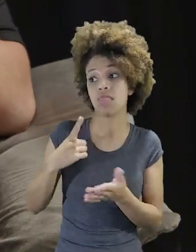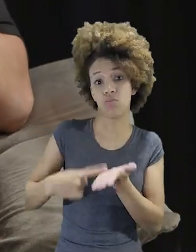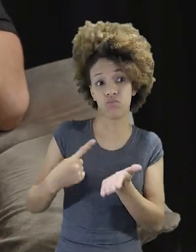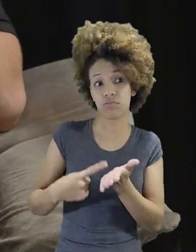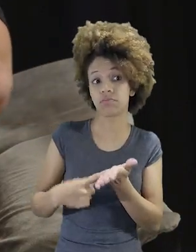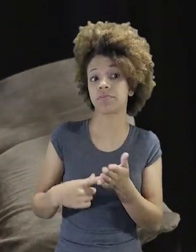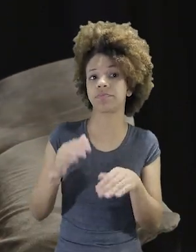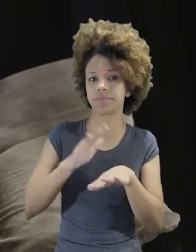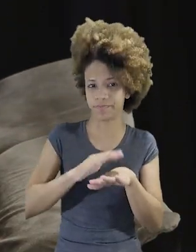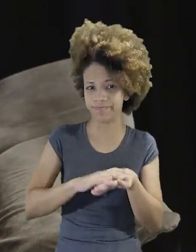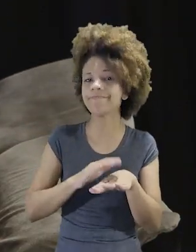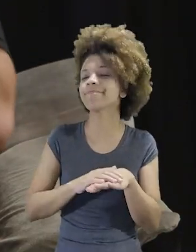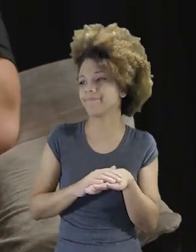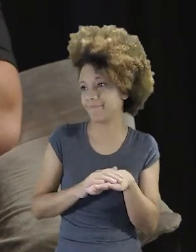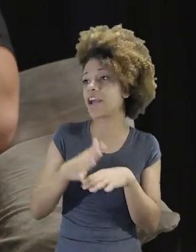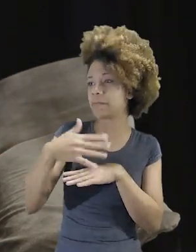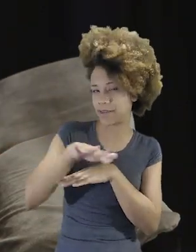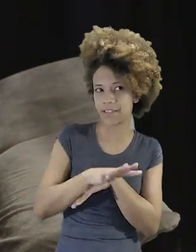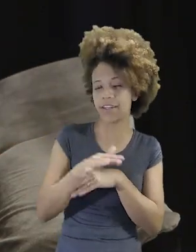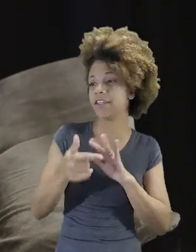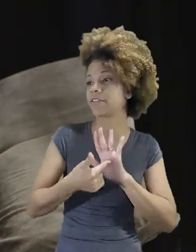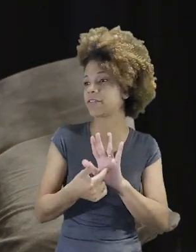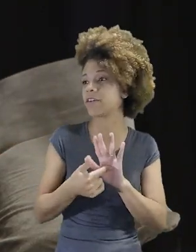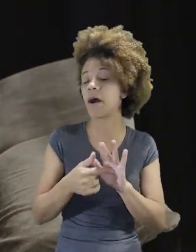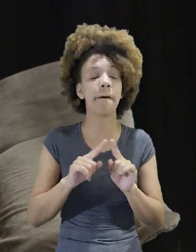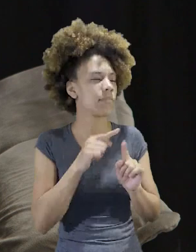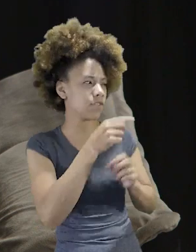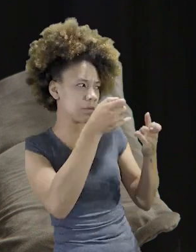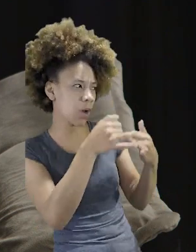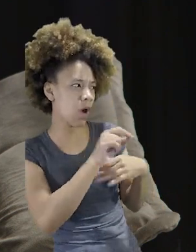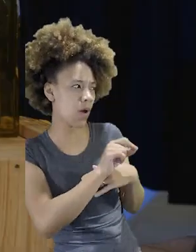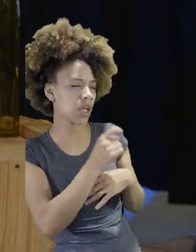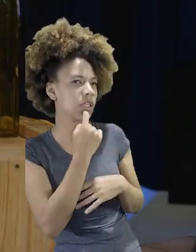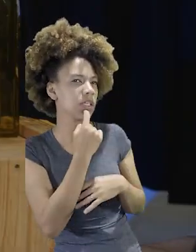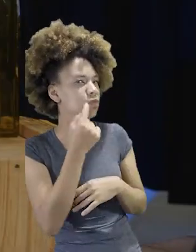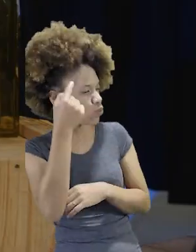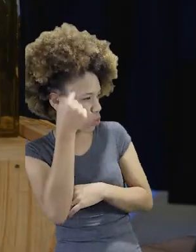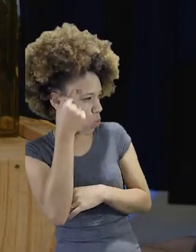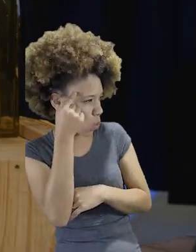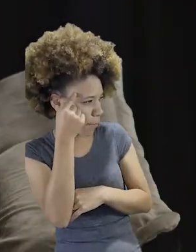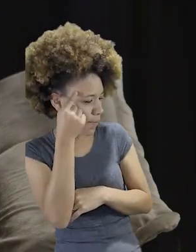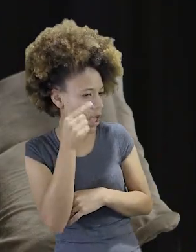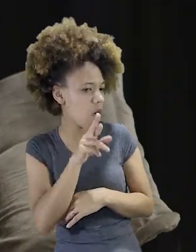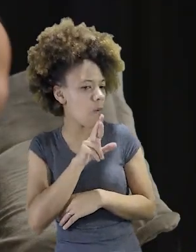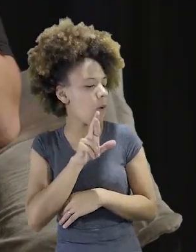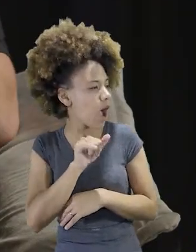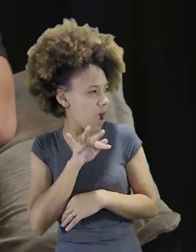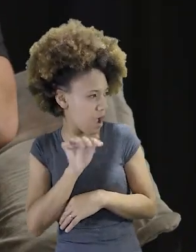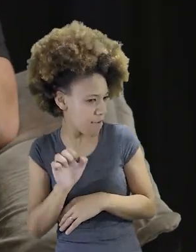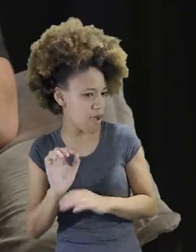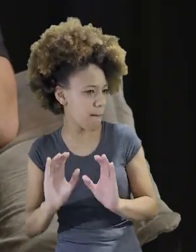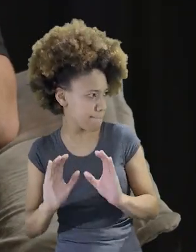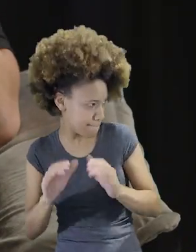falar uma parada do público eu fiquei muito com esse nome na cabeça achando que o Rafa é muito fã dessa banana sim tem uma tatuagem é publicano